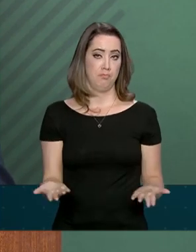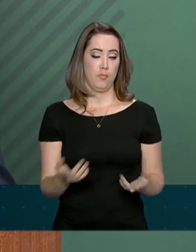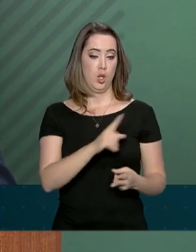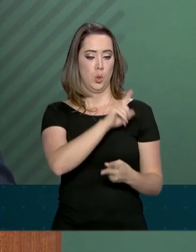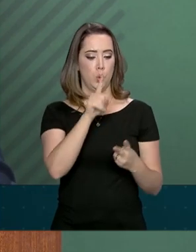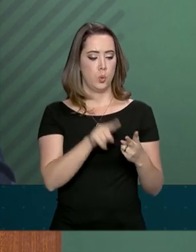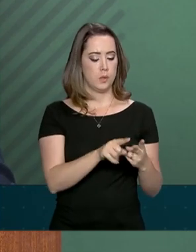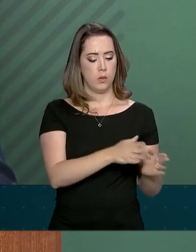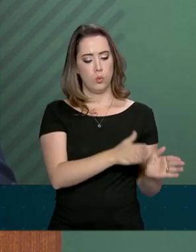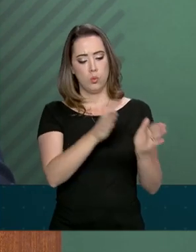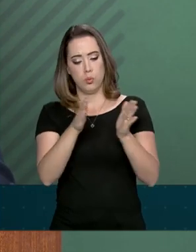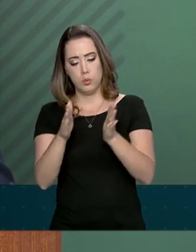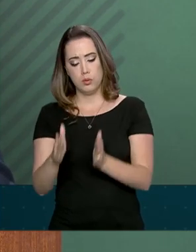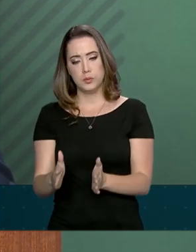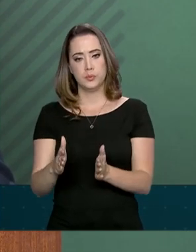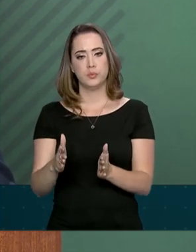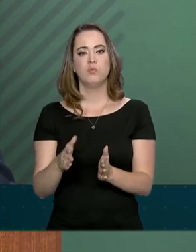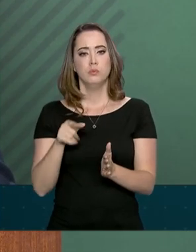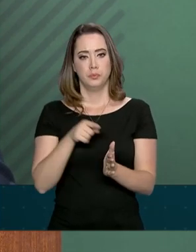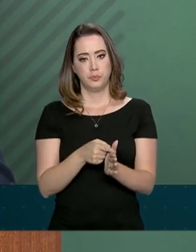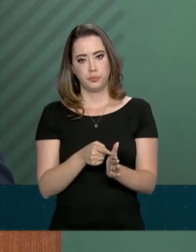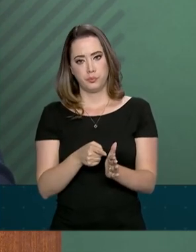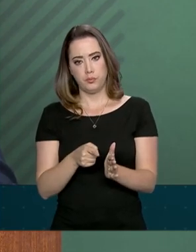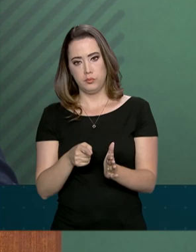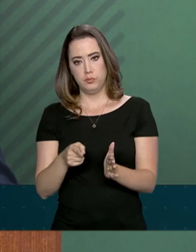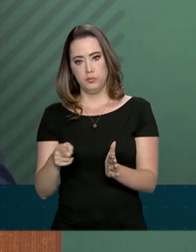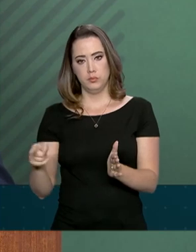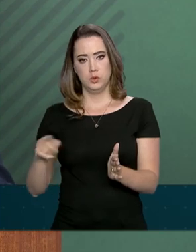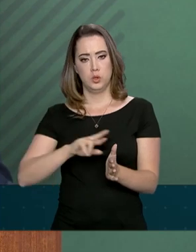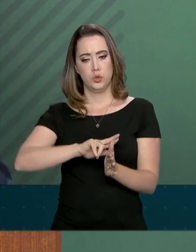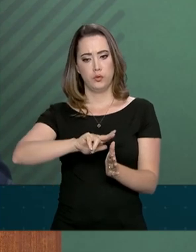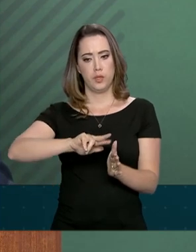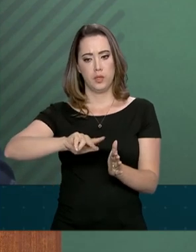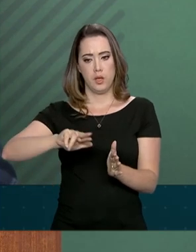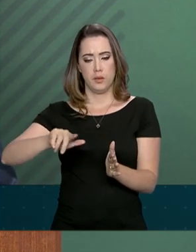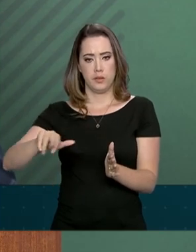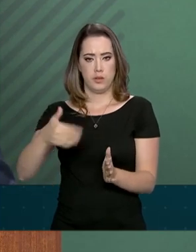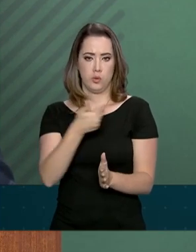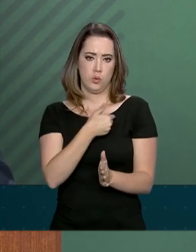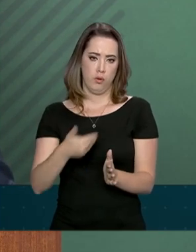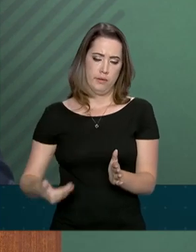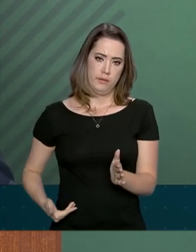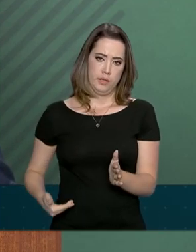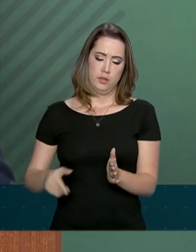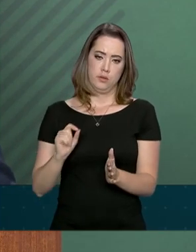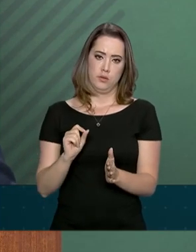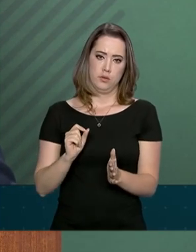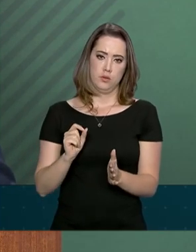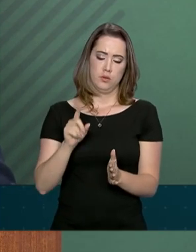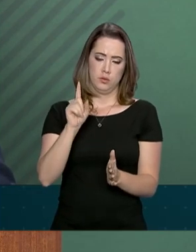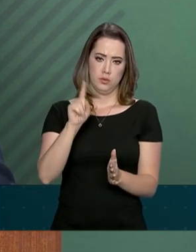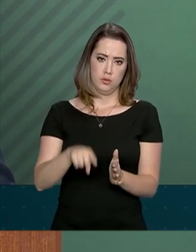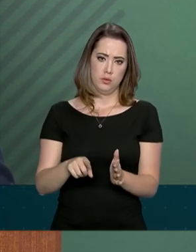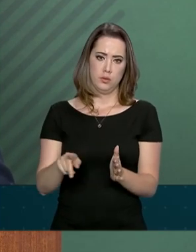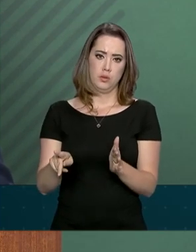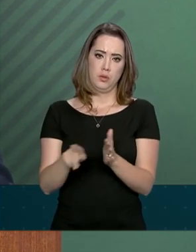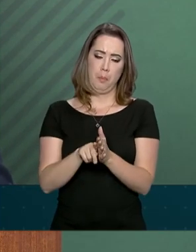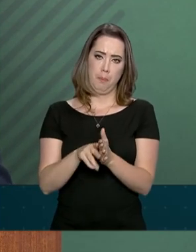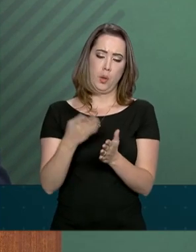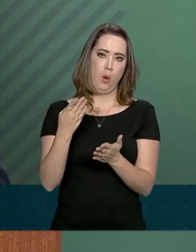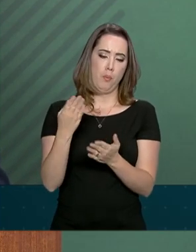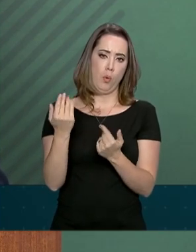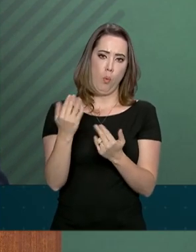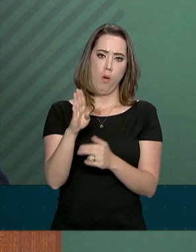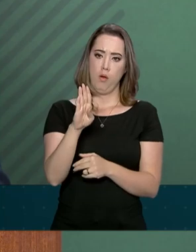no segundo período foi um período nós tivemos vários governos com caráter bolivariano